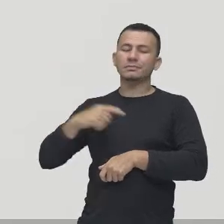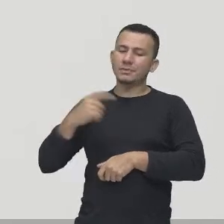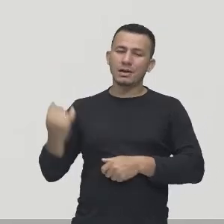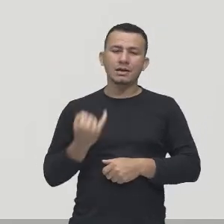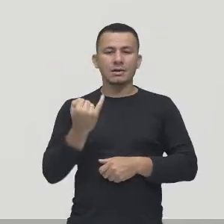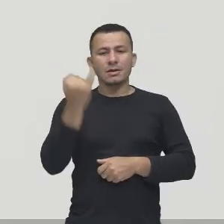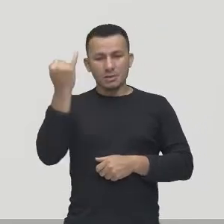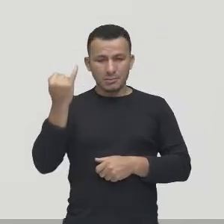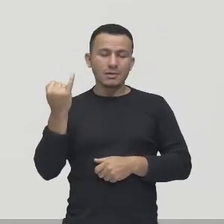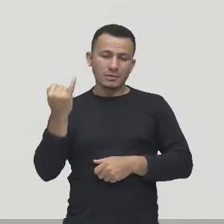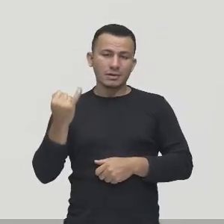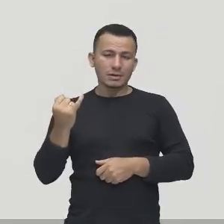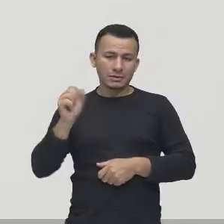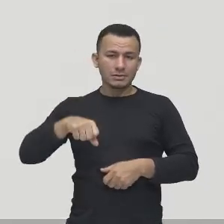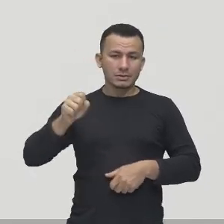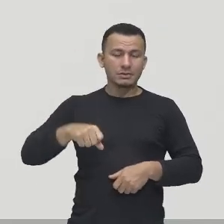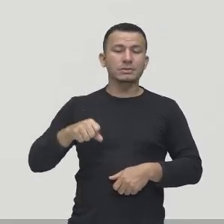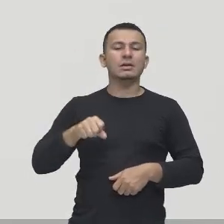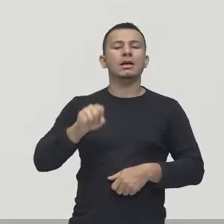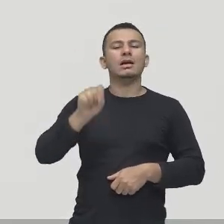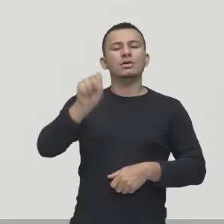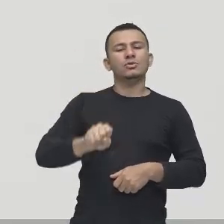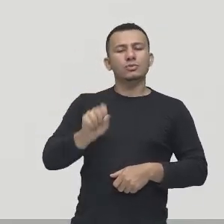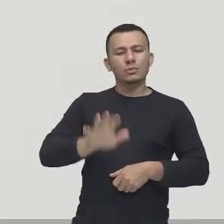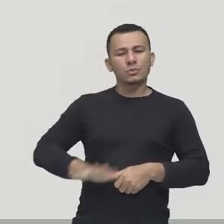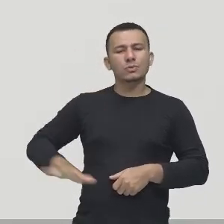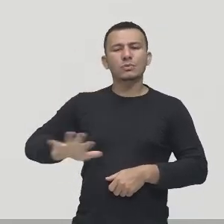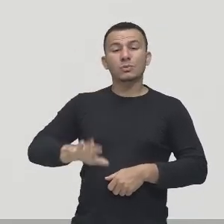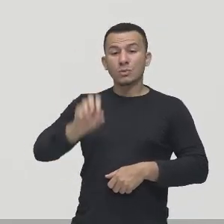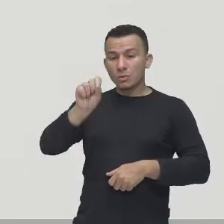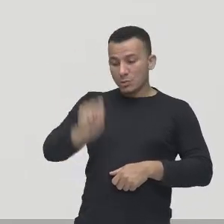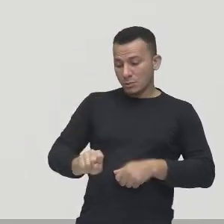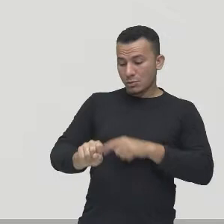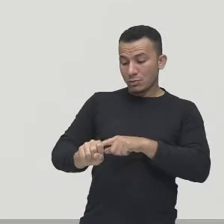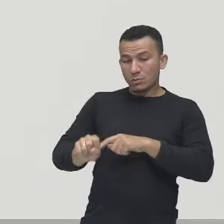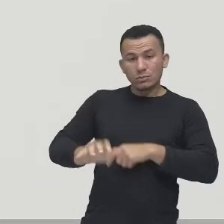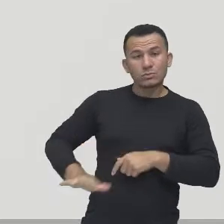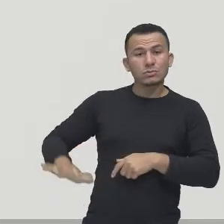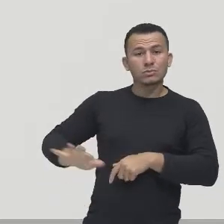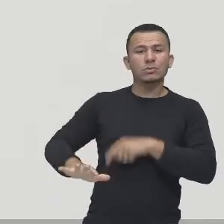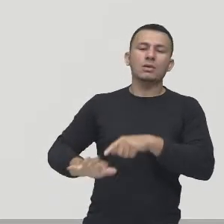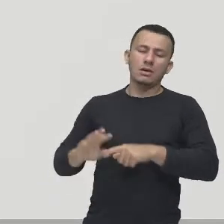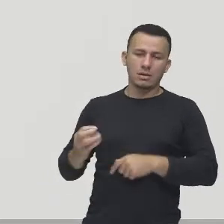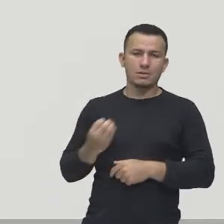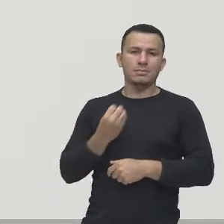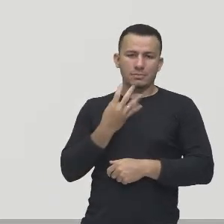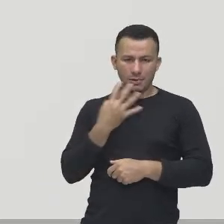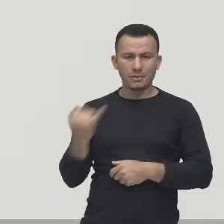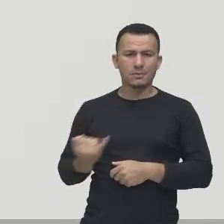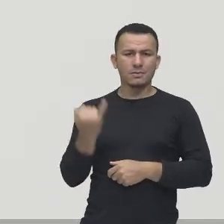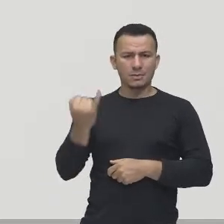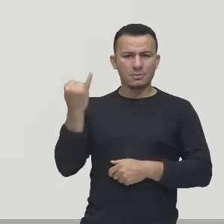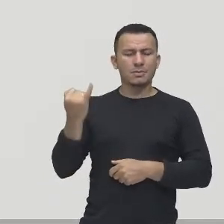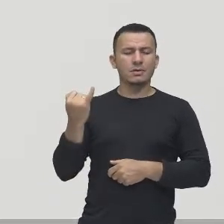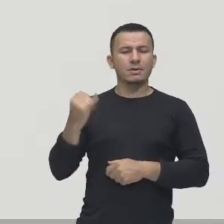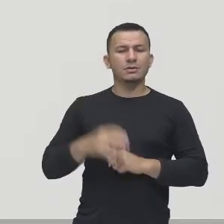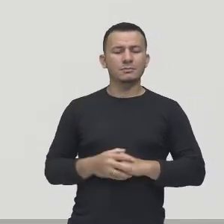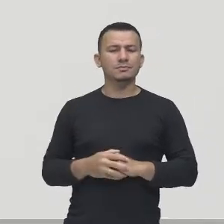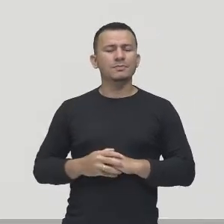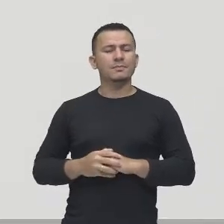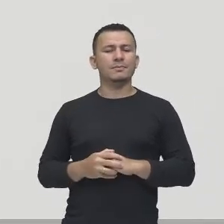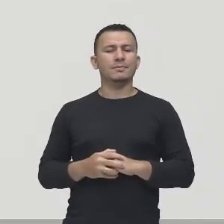importância muito grande na parte sul do território canadense, pessoal, que é exatamente aquele limite ali,